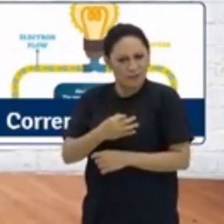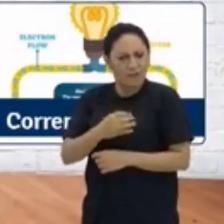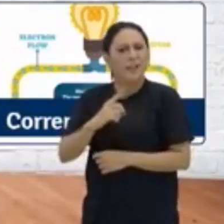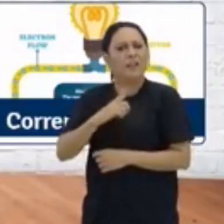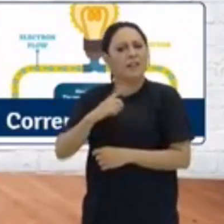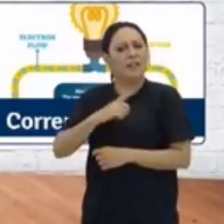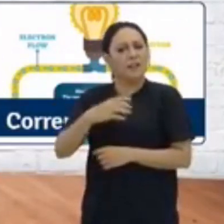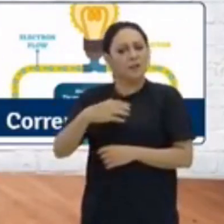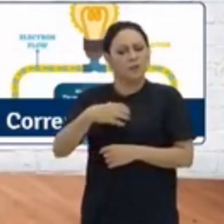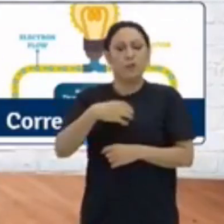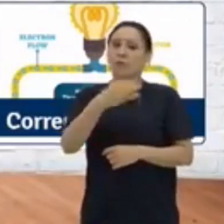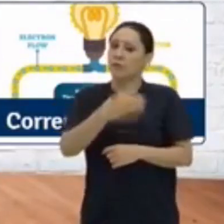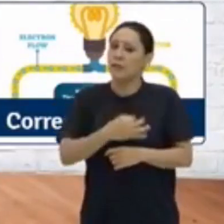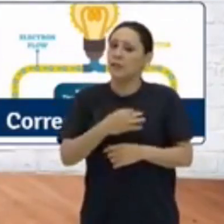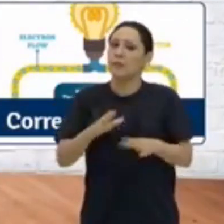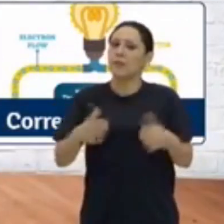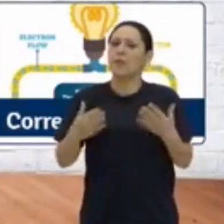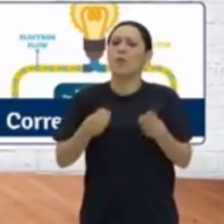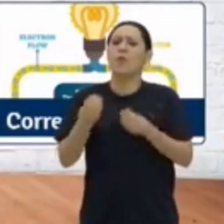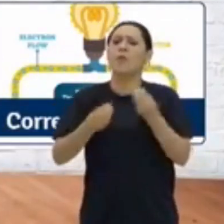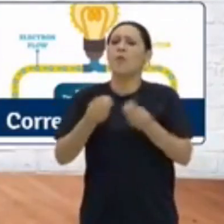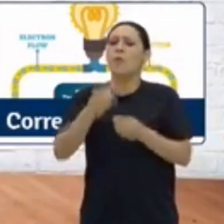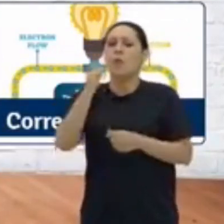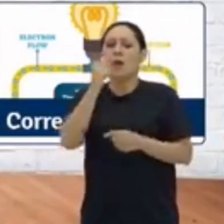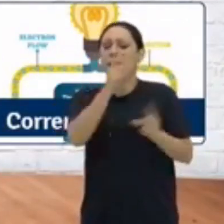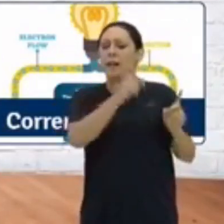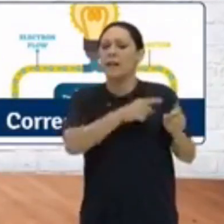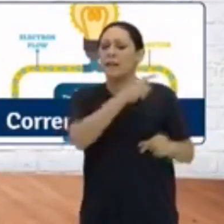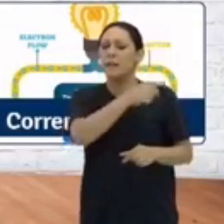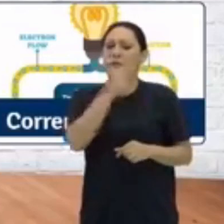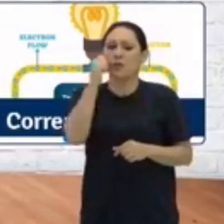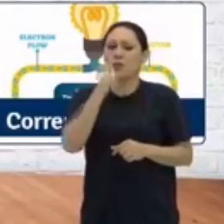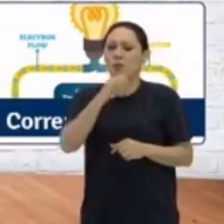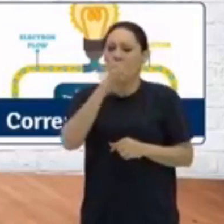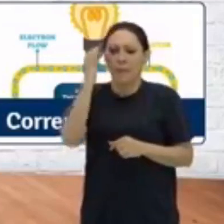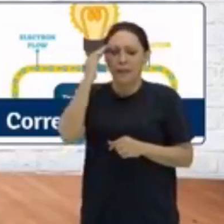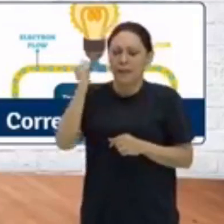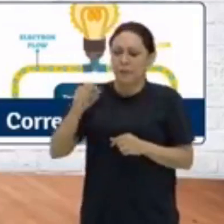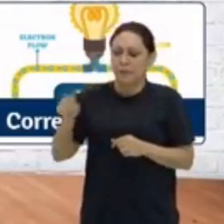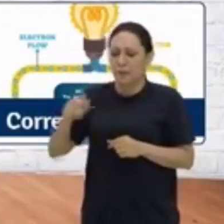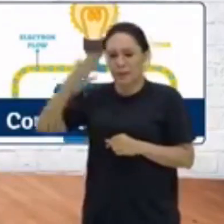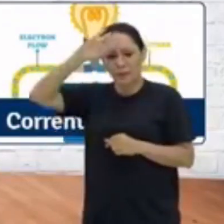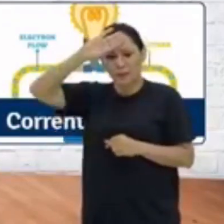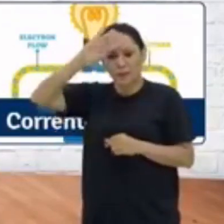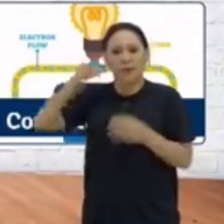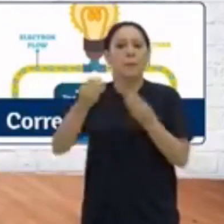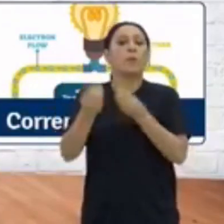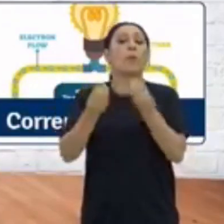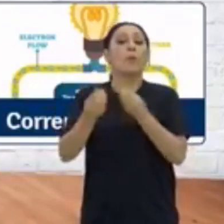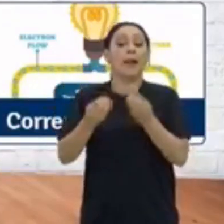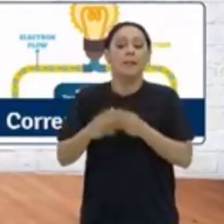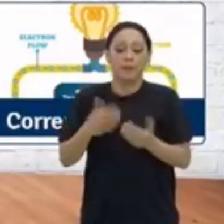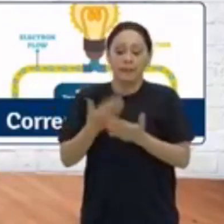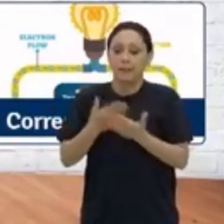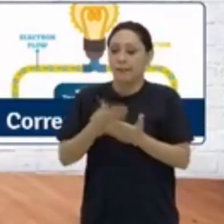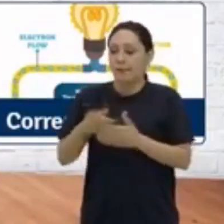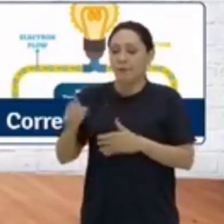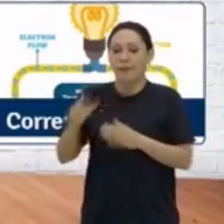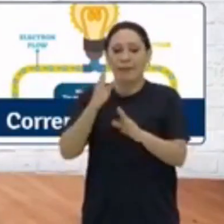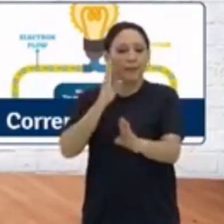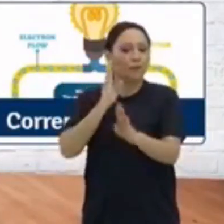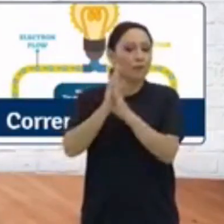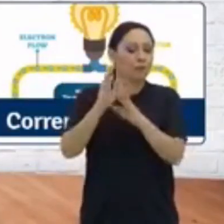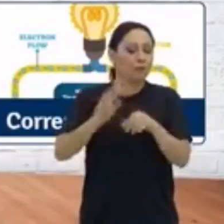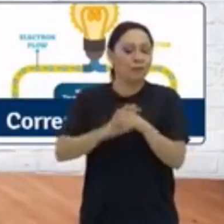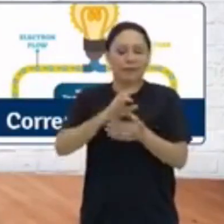forma correta. Agora, como é que de fato ela descobre que você está com febre? Nessa aula, você vai descobrir isso e muito mais